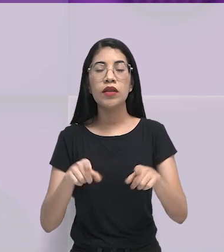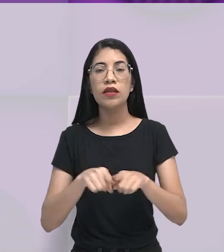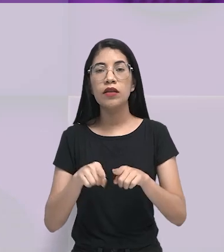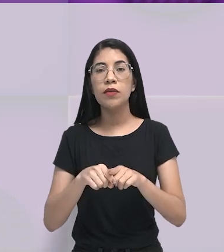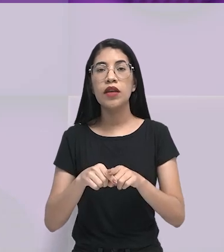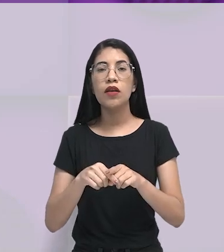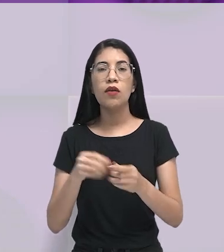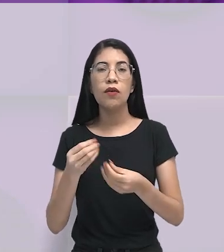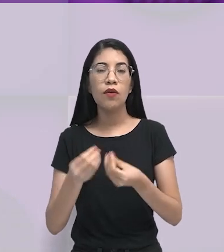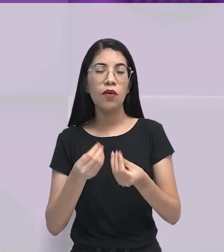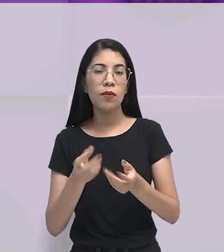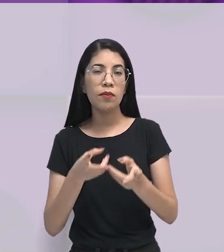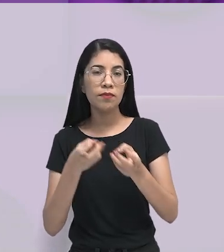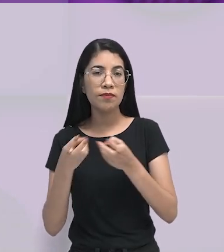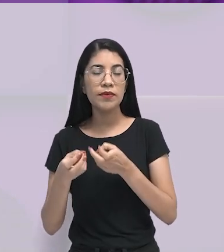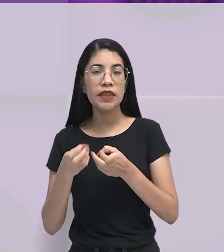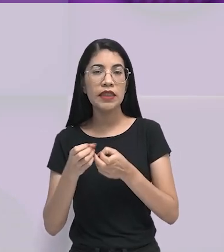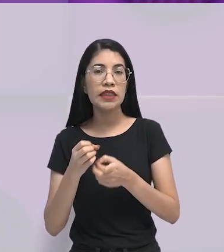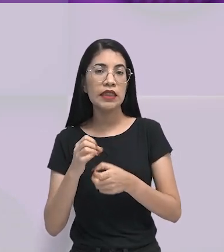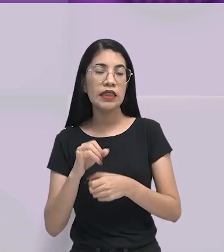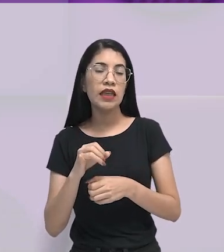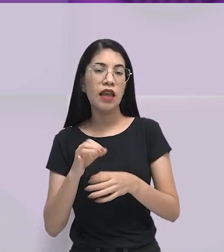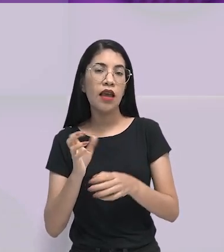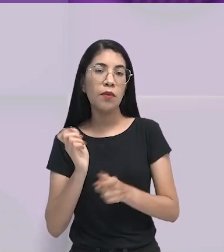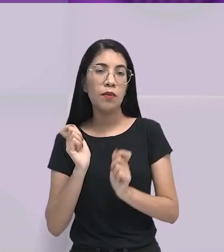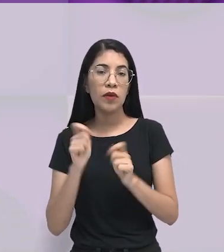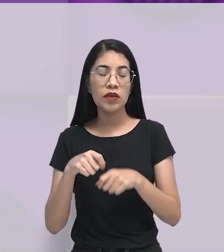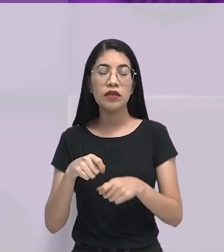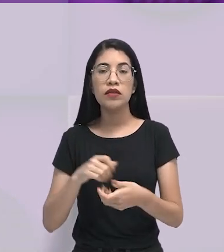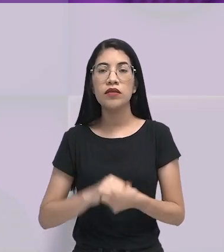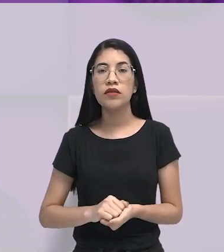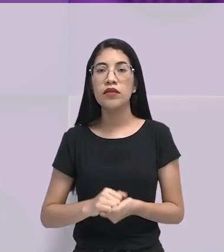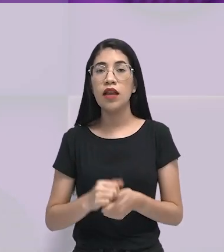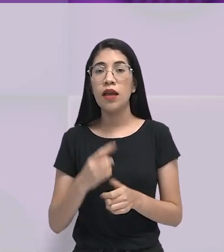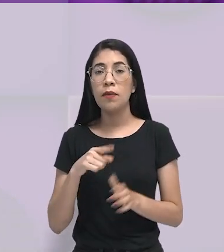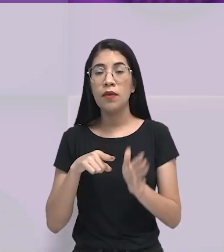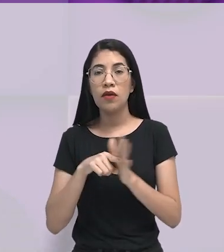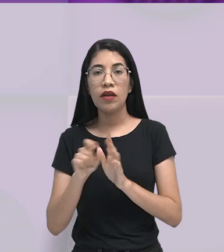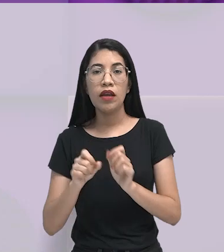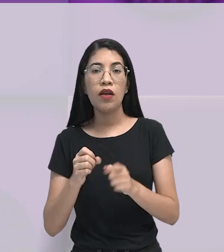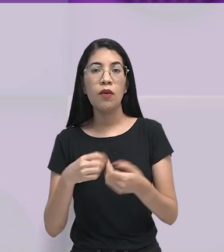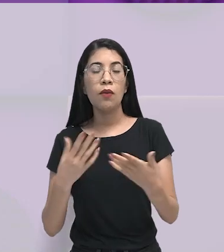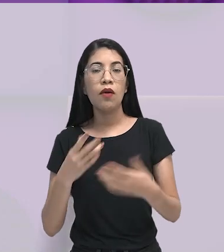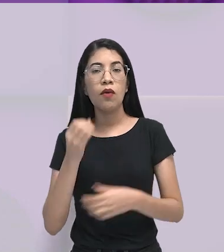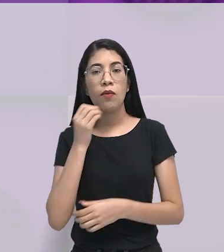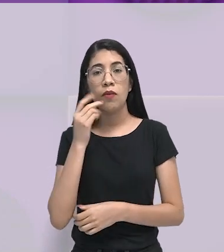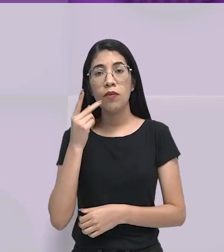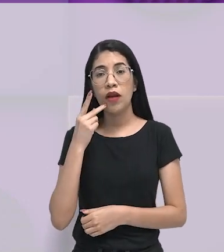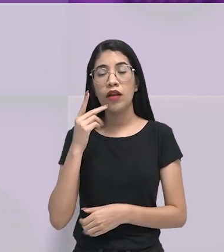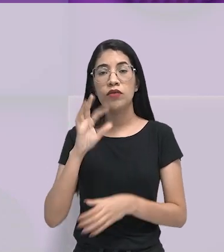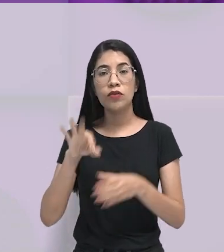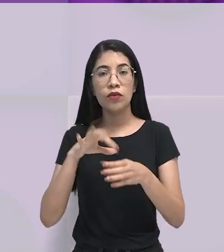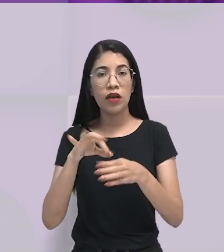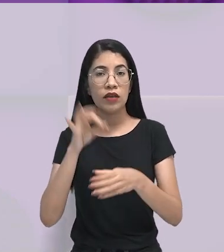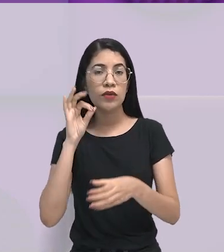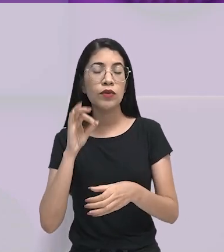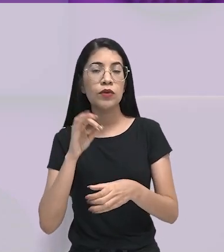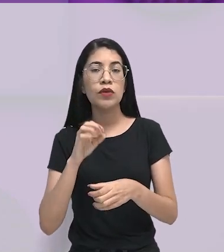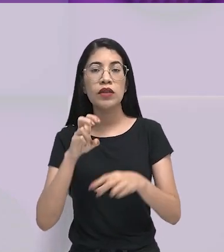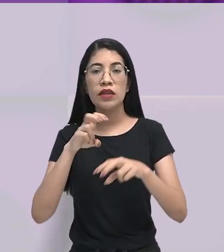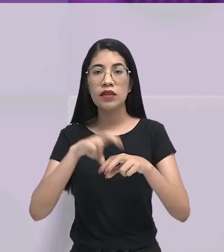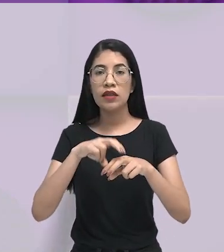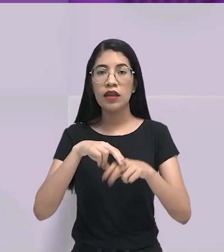casos favoráveis, tá certo? Ele está pedindo ali, né? Qual é a probabilidade de ser sorteado aquele aluno ali da